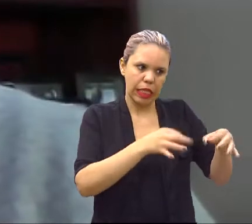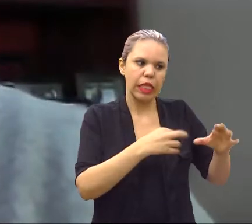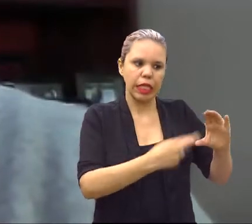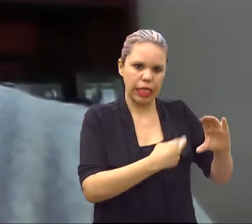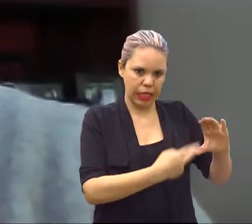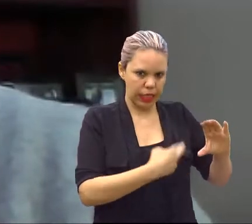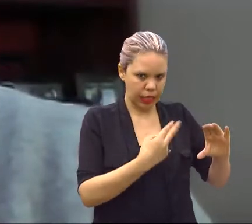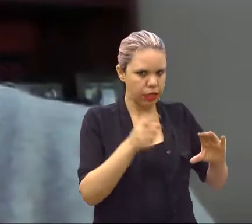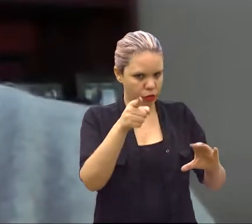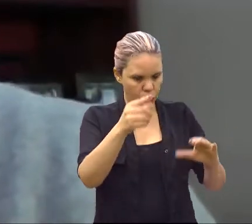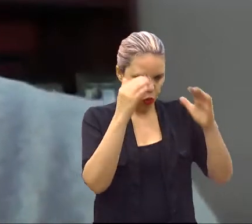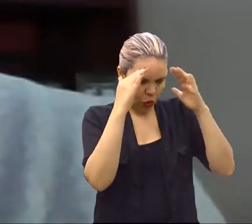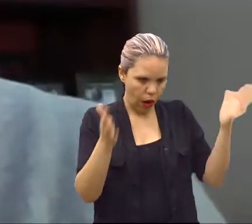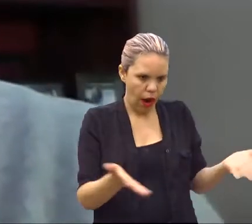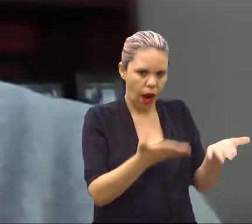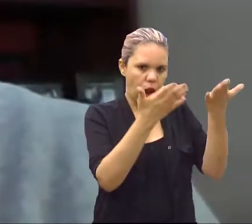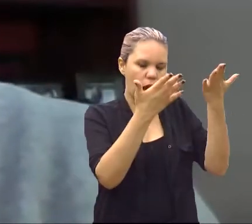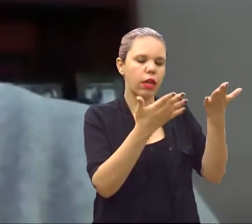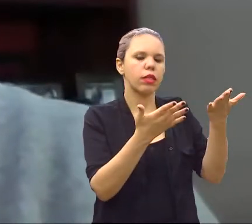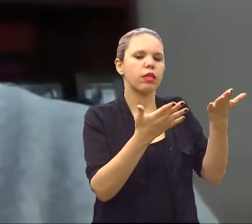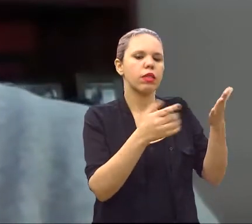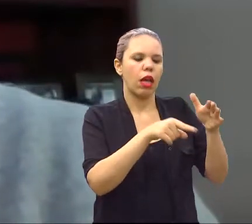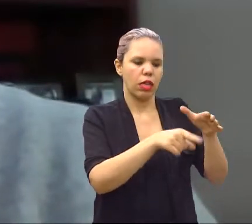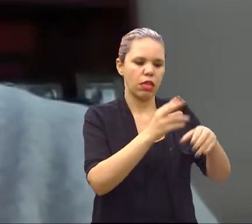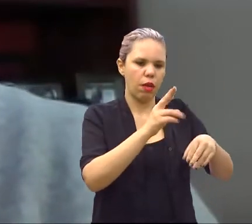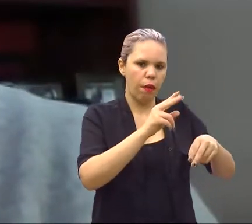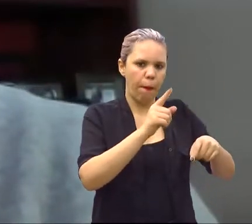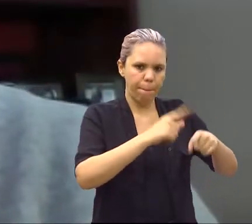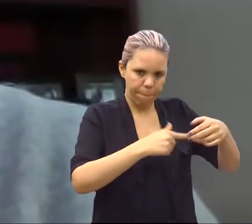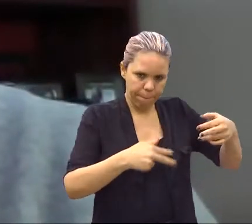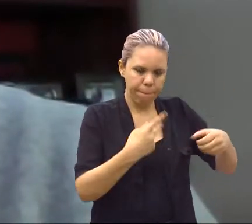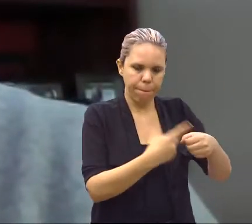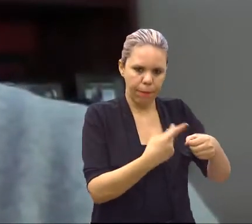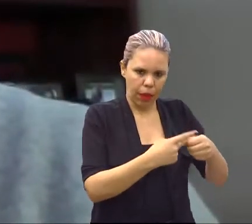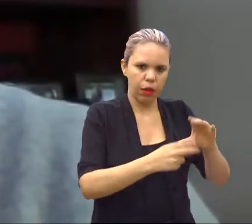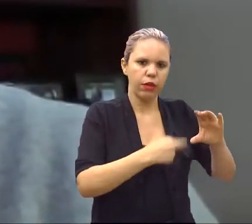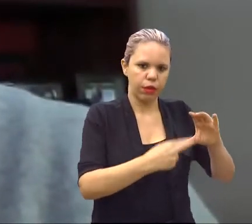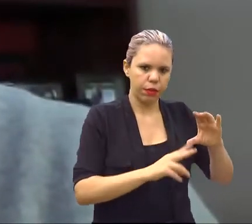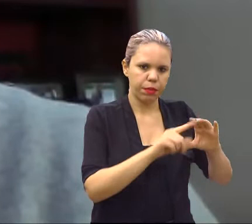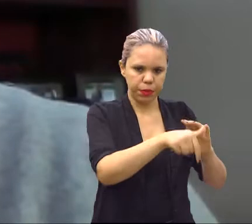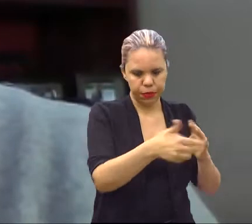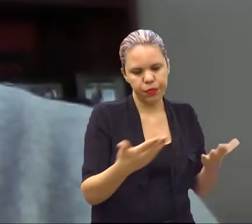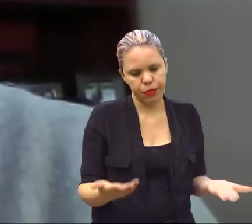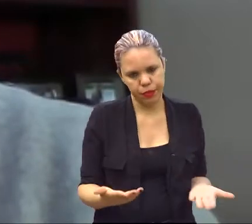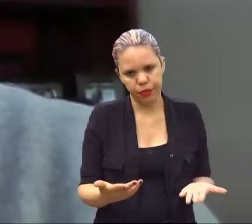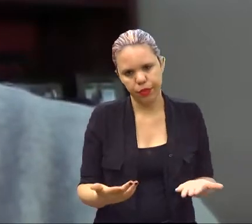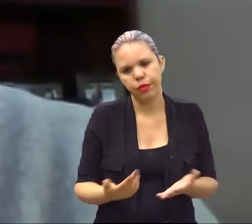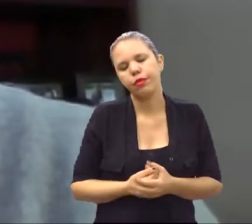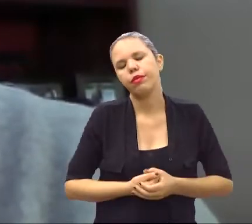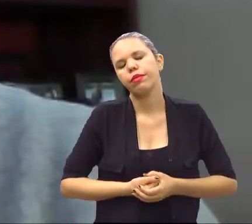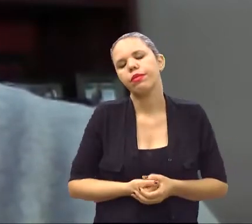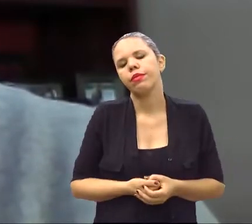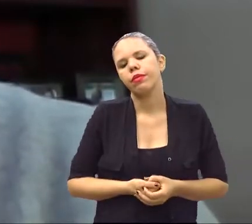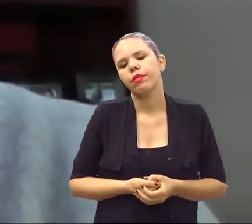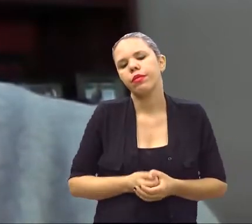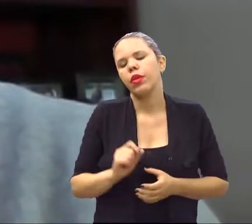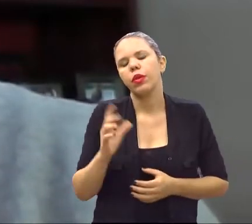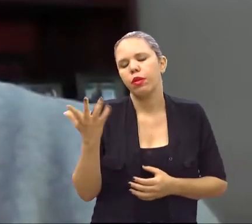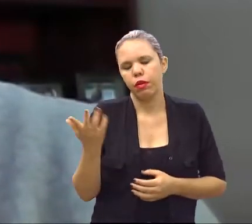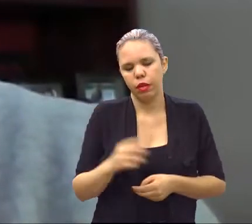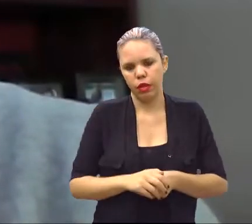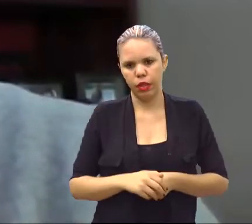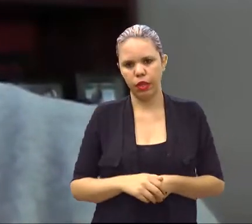correto, você está colaborando para que essa embalagem venha a ser reciclável, ou reciclada. O